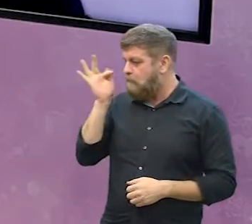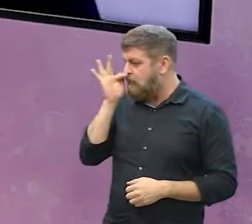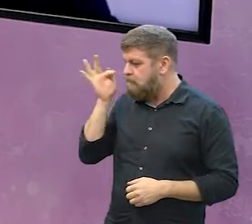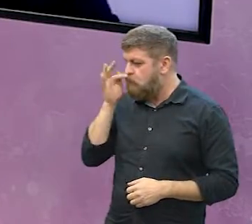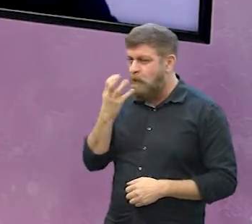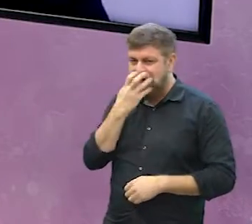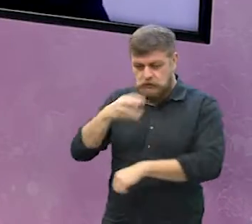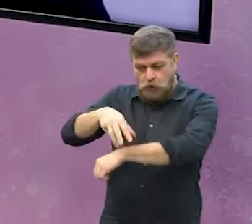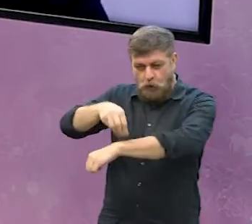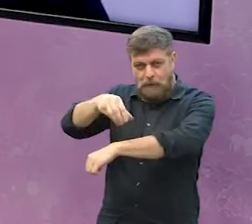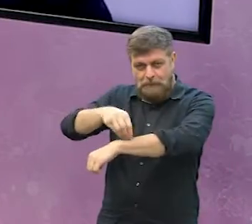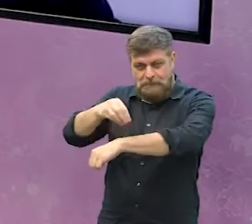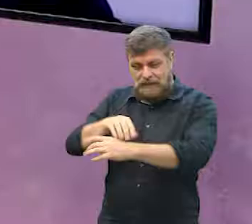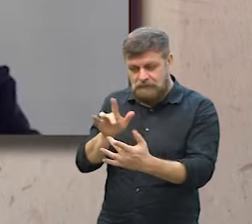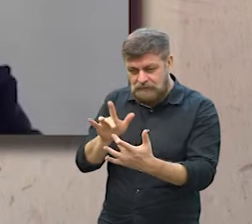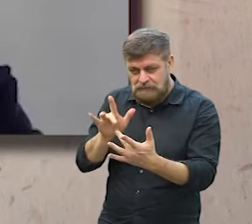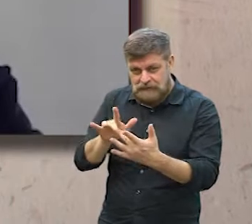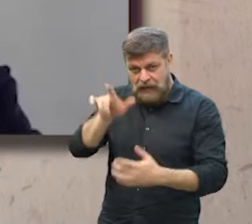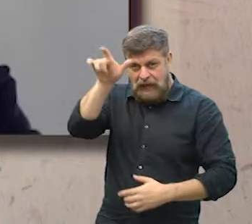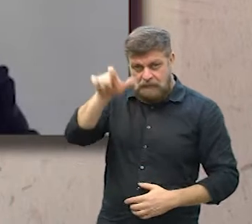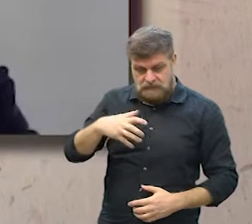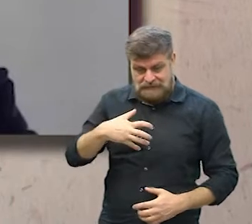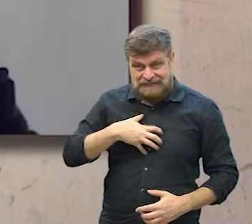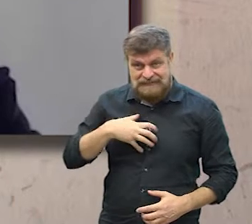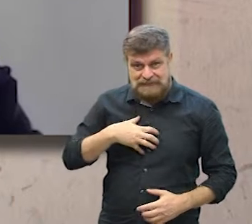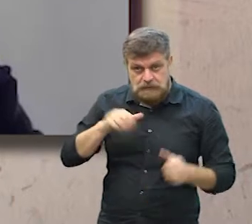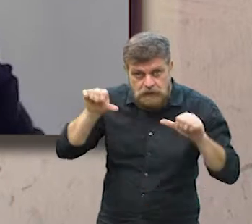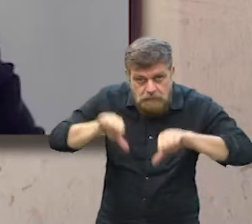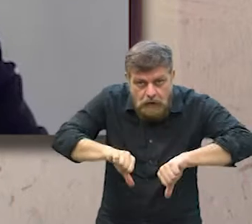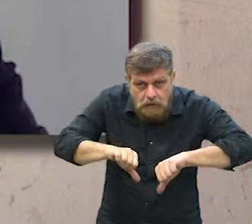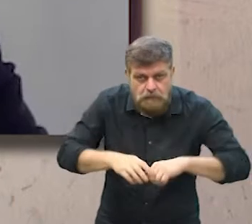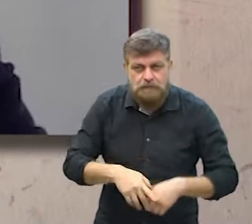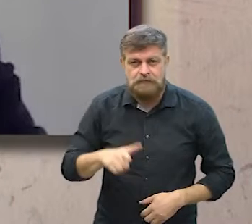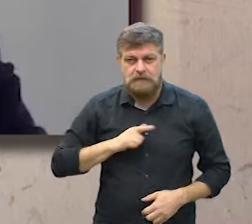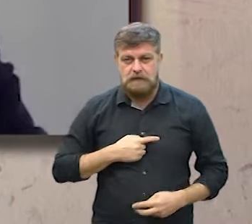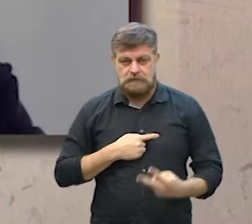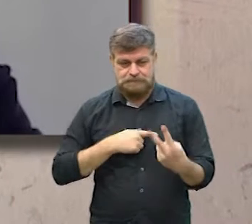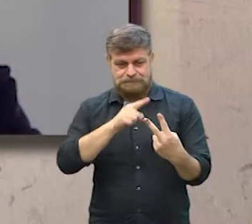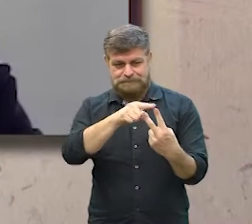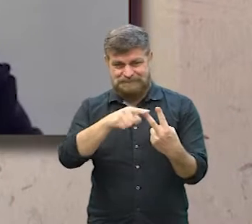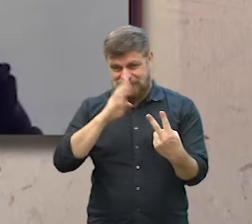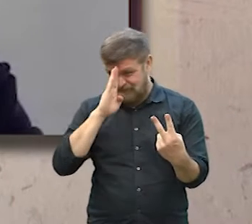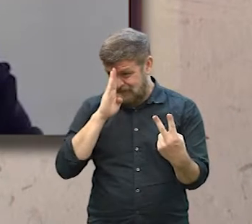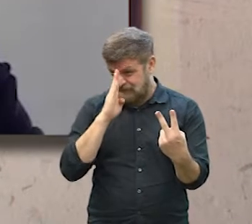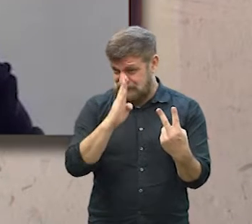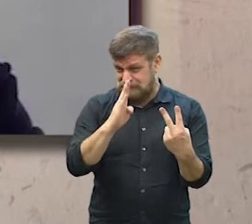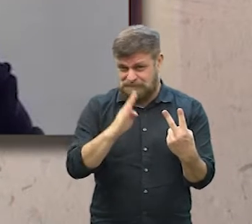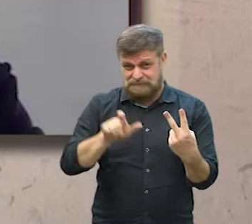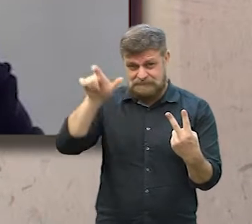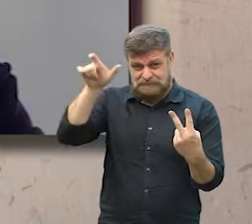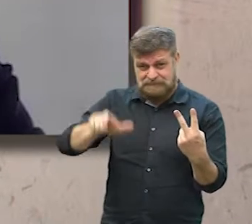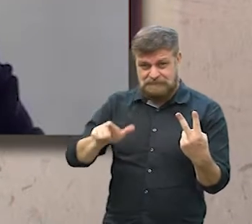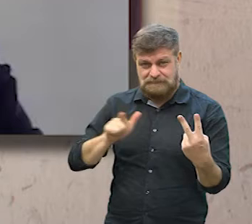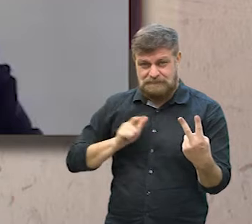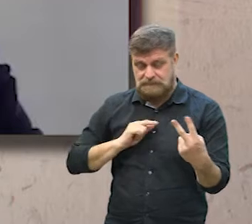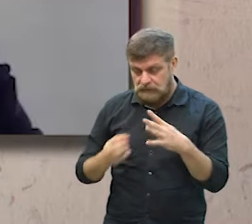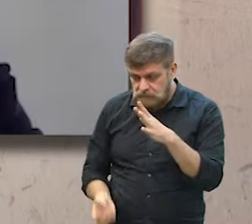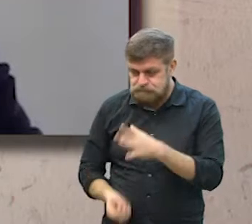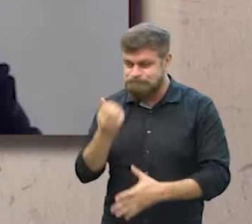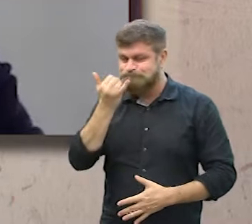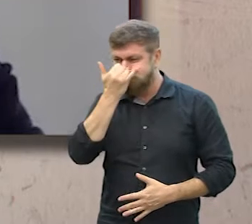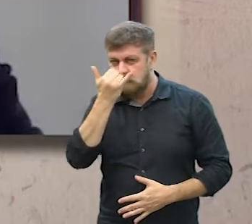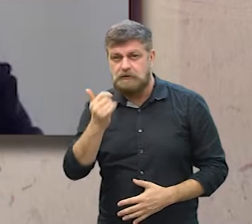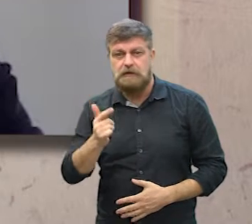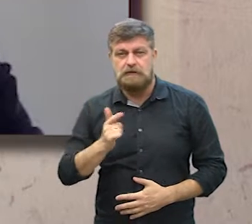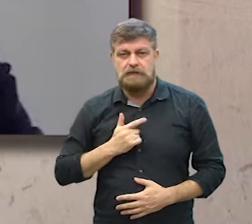a pessoa já começa a se sentir mal? Não, excelente pergunta, Viviane. São duas principais causas que levam o paciente com asma a ter